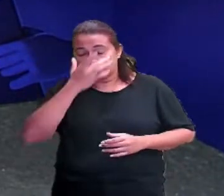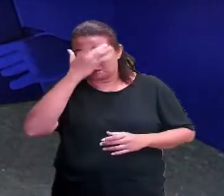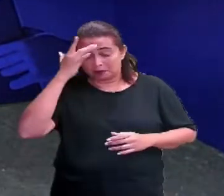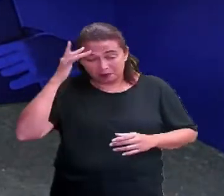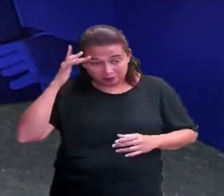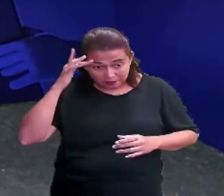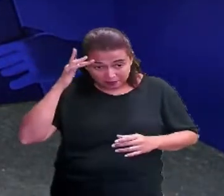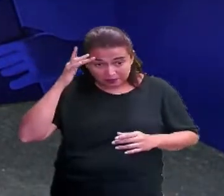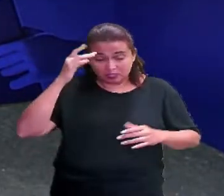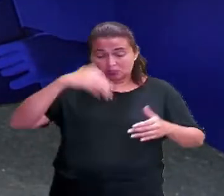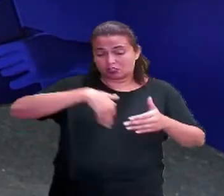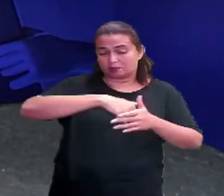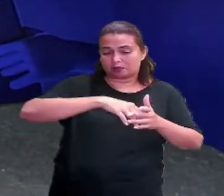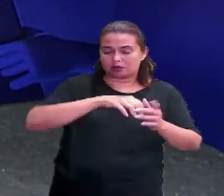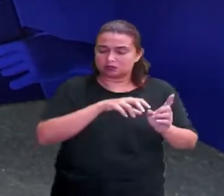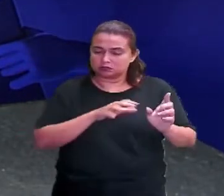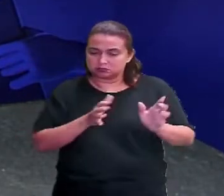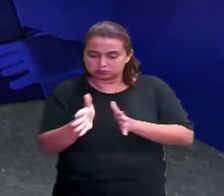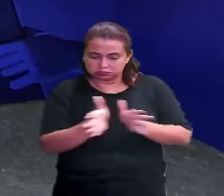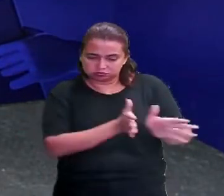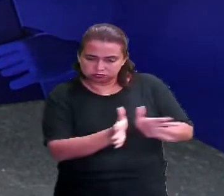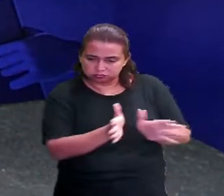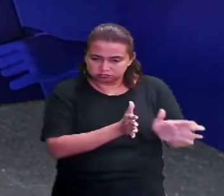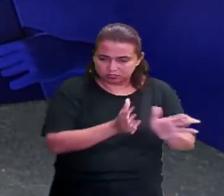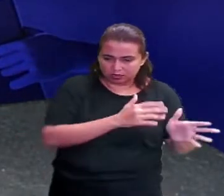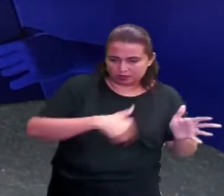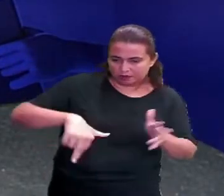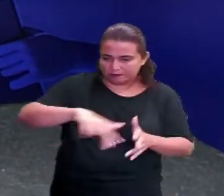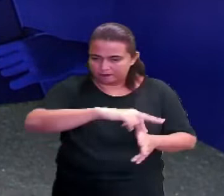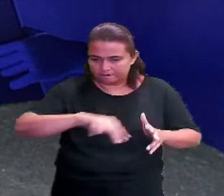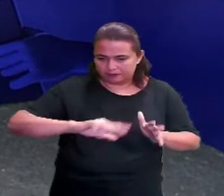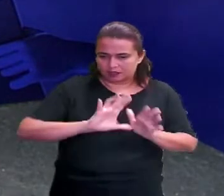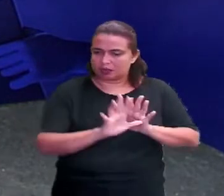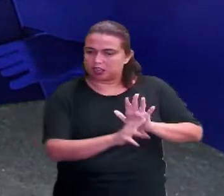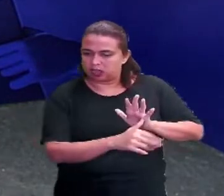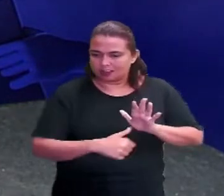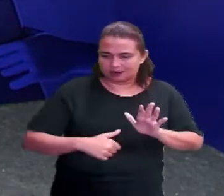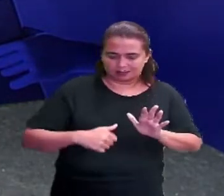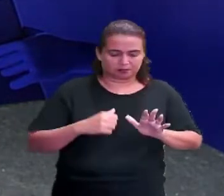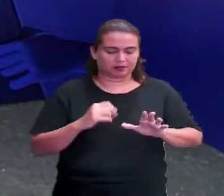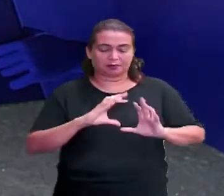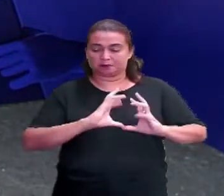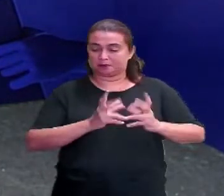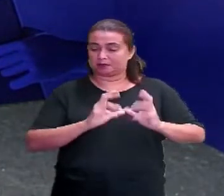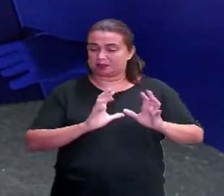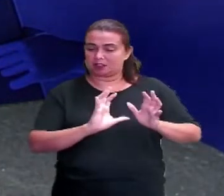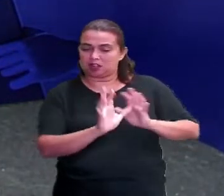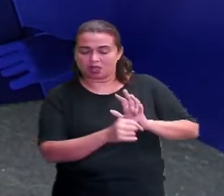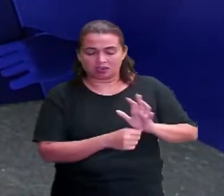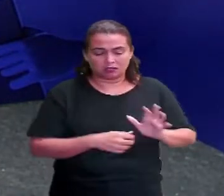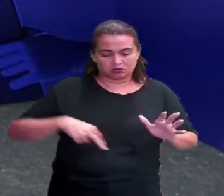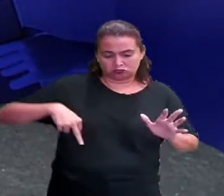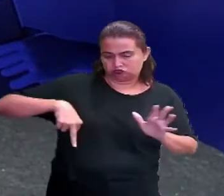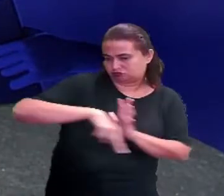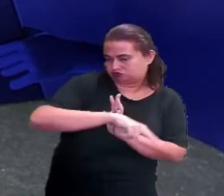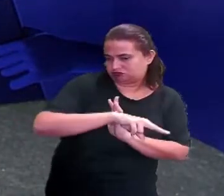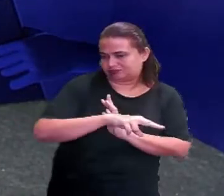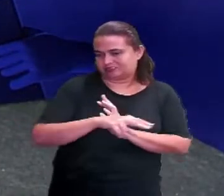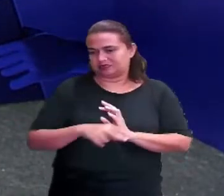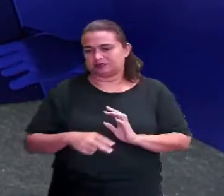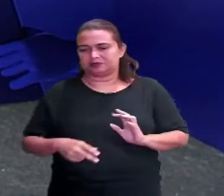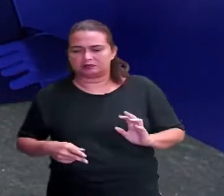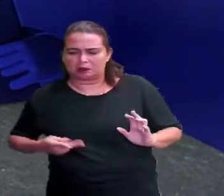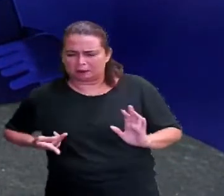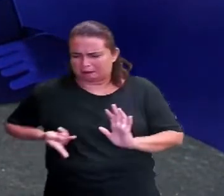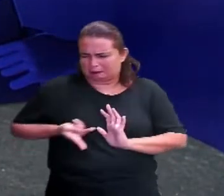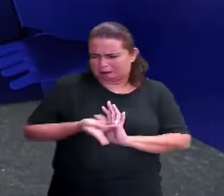acompanha futebol sabe, que é aquele movimento que se faz para tomar a bola. E muitas vezes o carrinho ele é tão